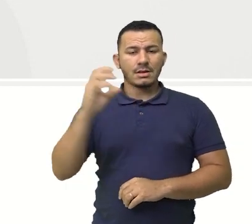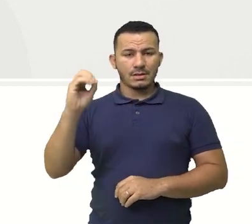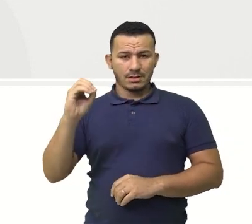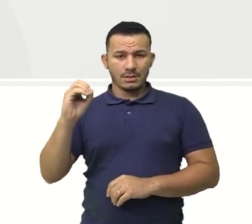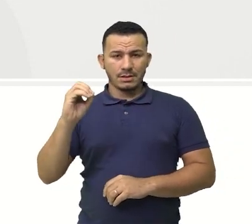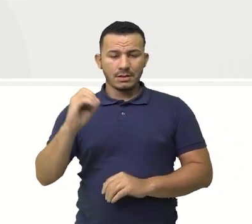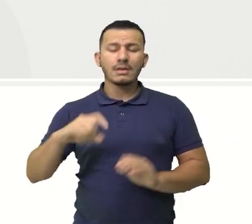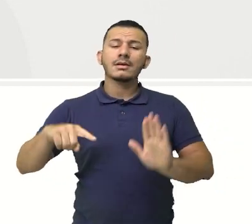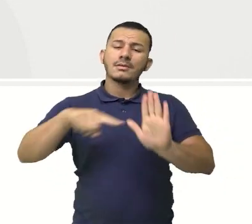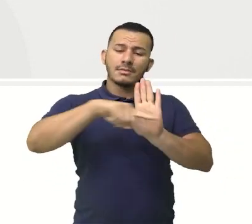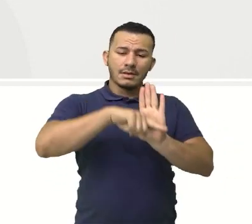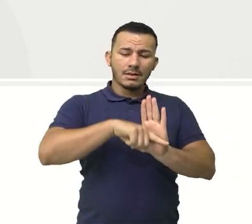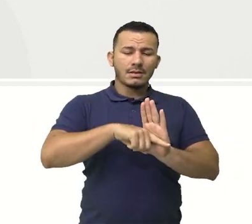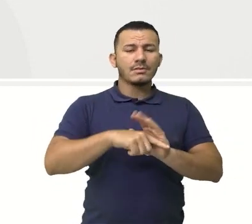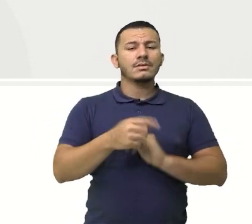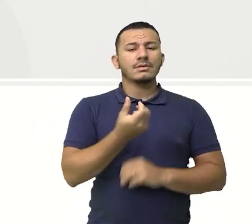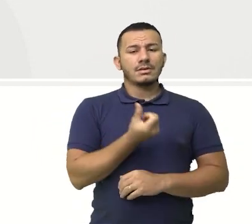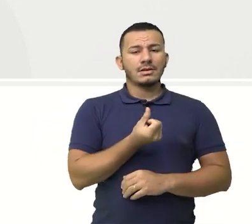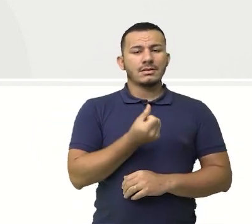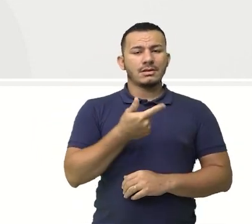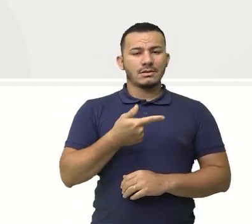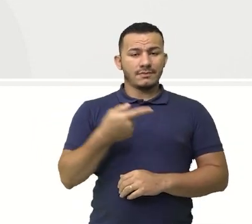1.560 menos